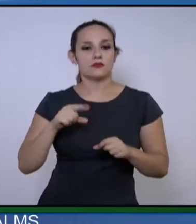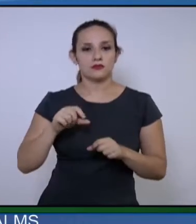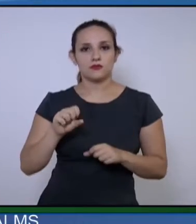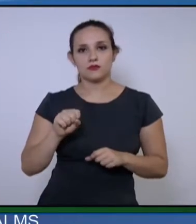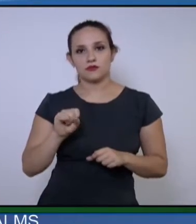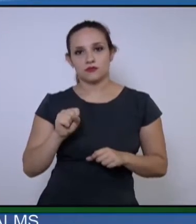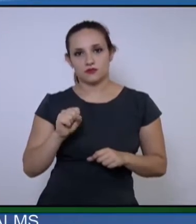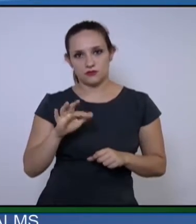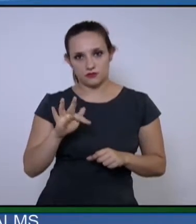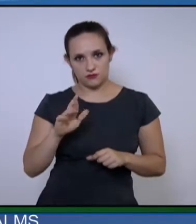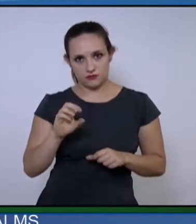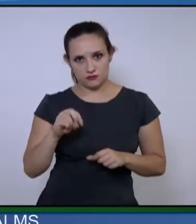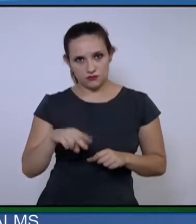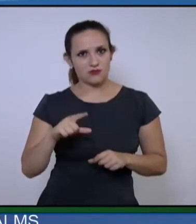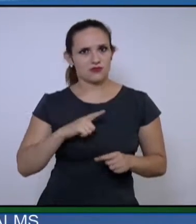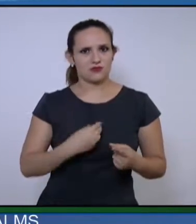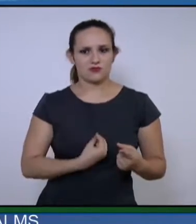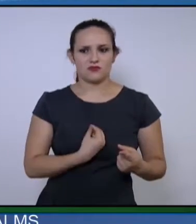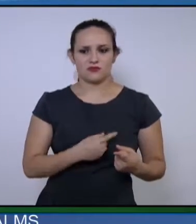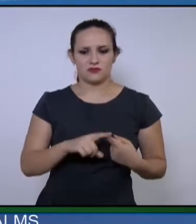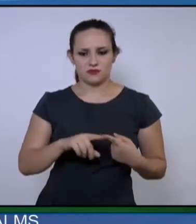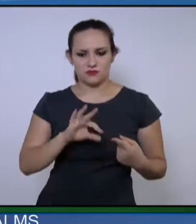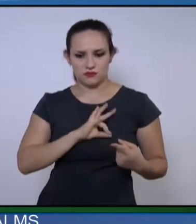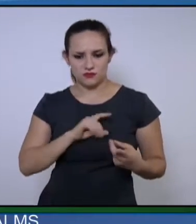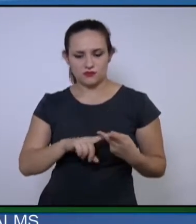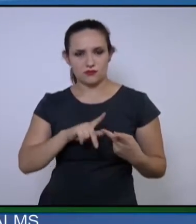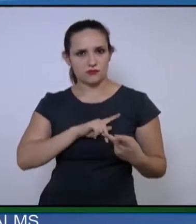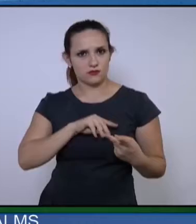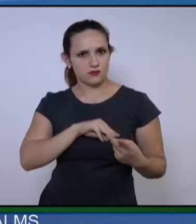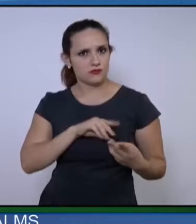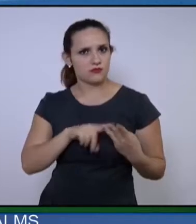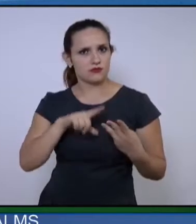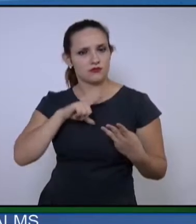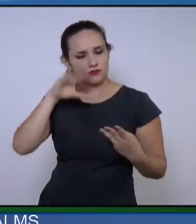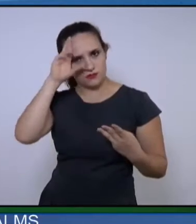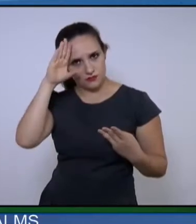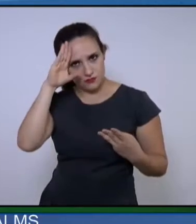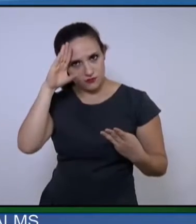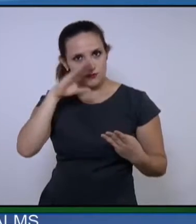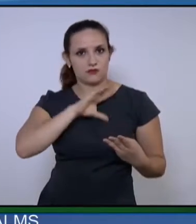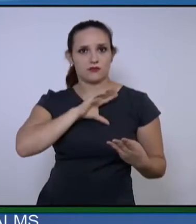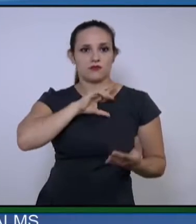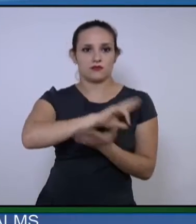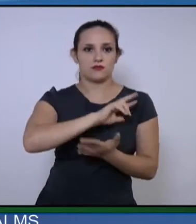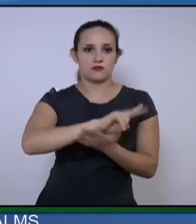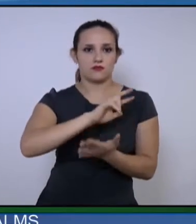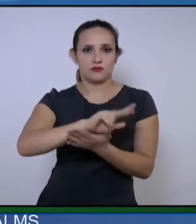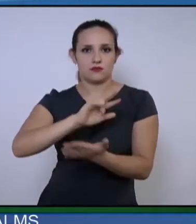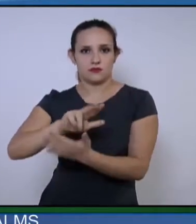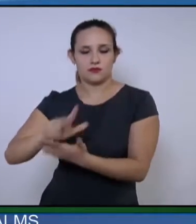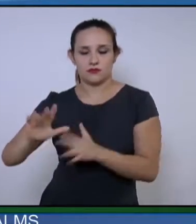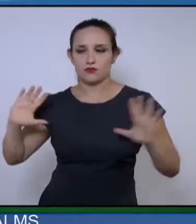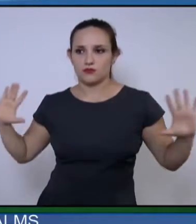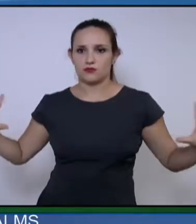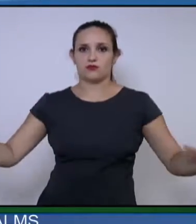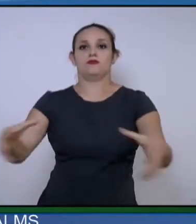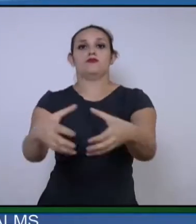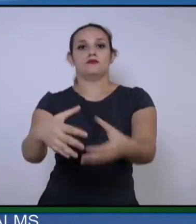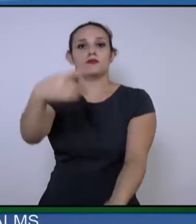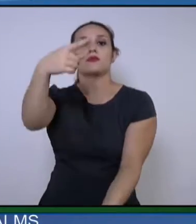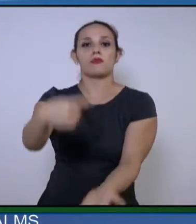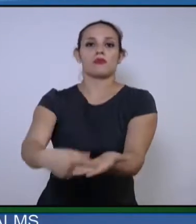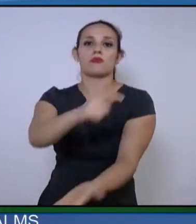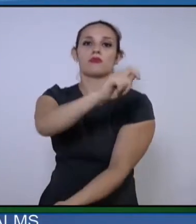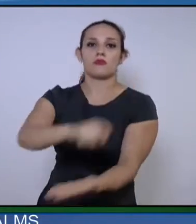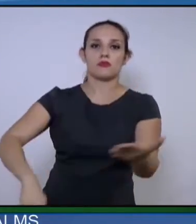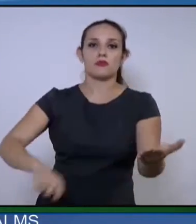Polícia Militar, a presença do Exército, onde nós participamos e houve lá uma confirmação em relação à